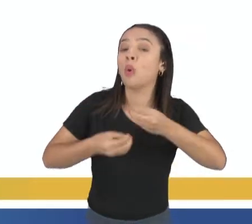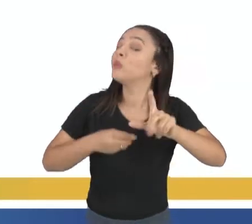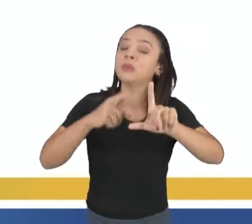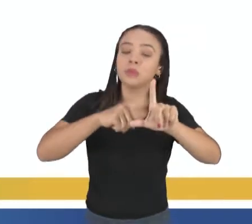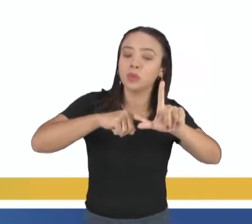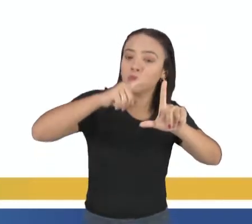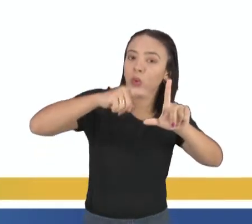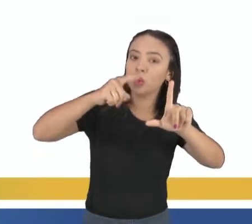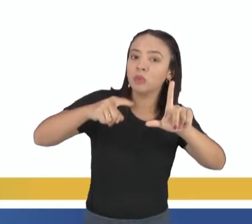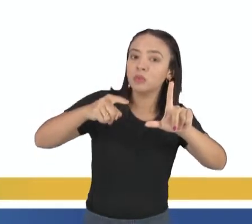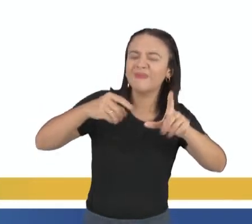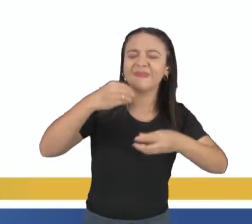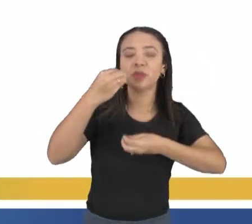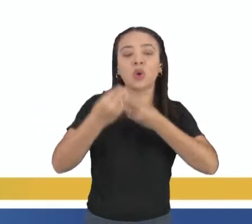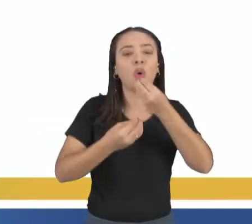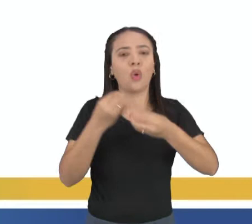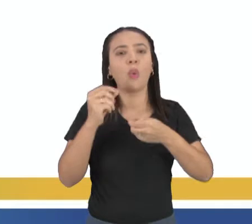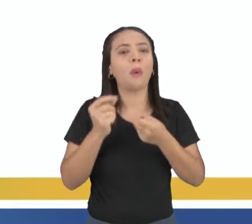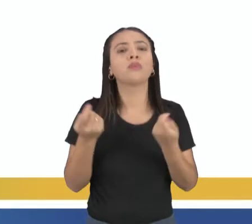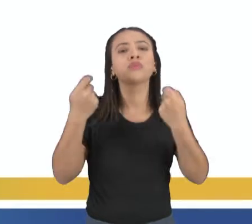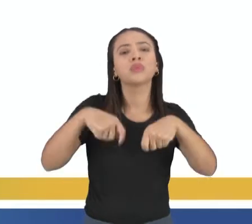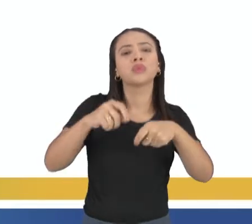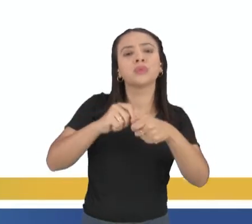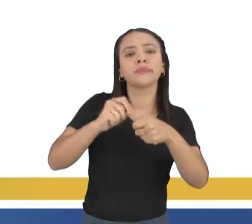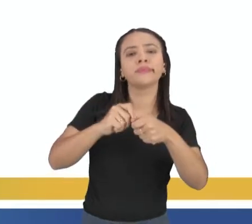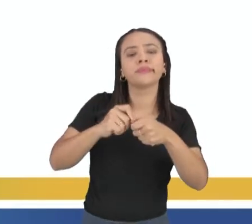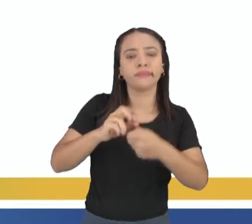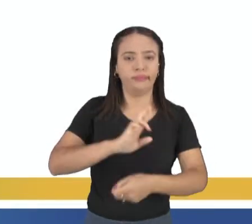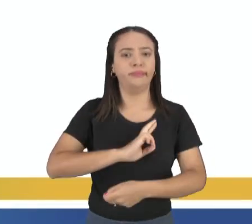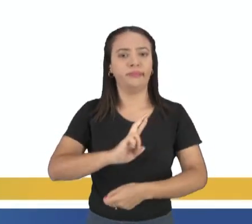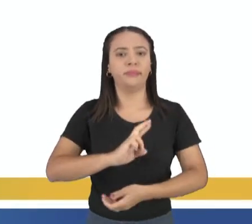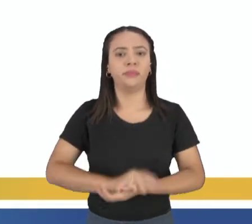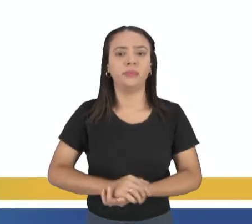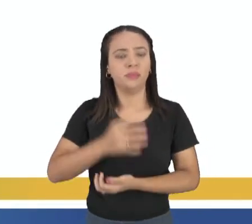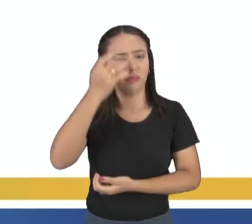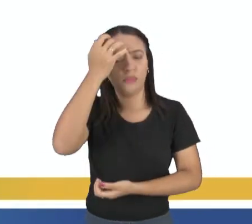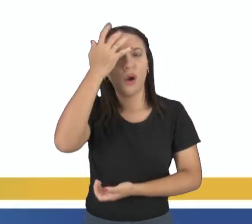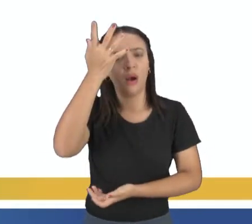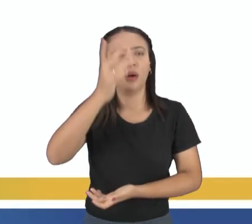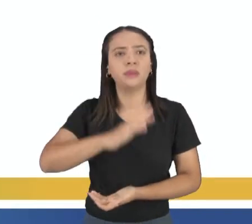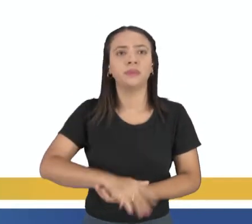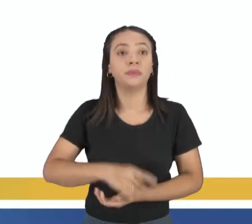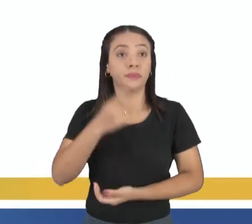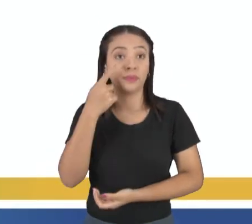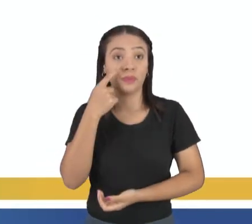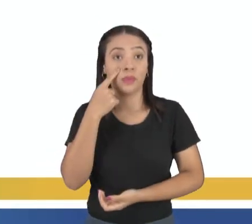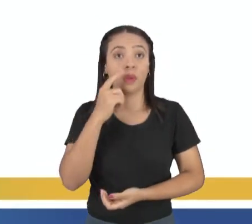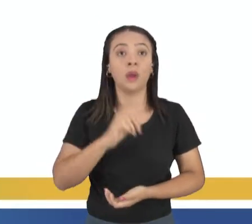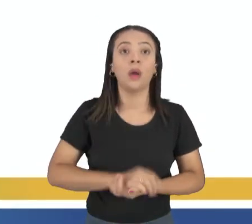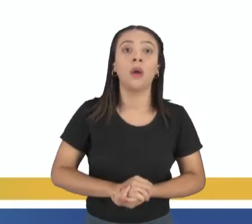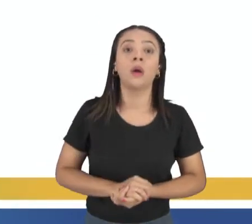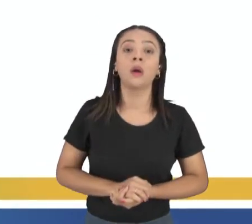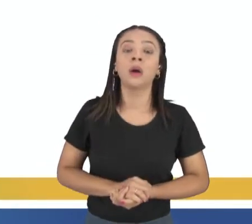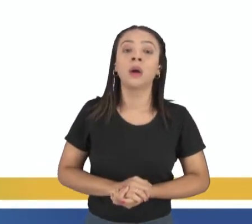de coluna. E como é que a gente poderia fazer essa representação? Bem simples, né? Então vamos aqui,